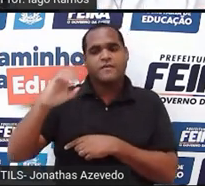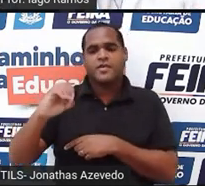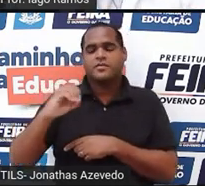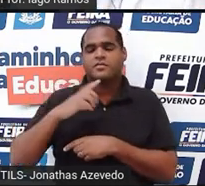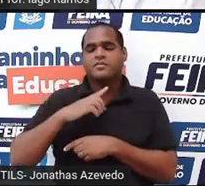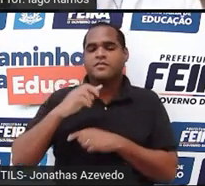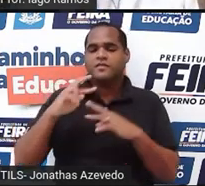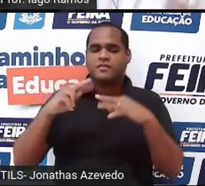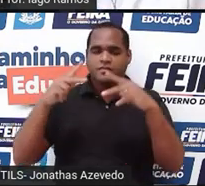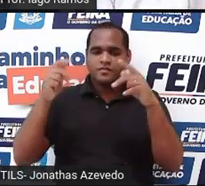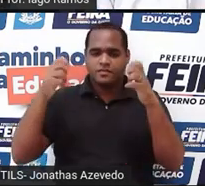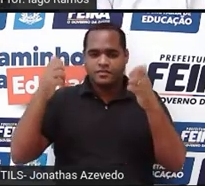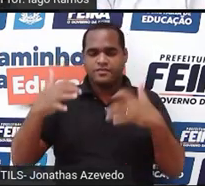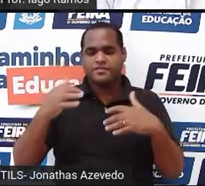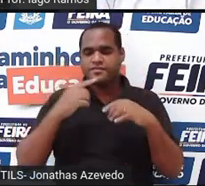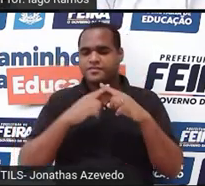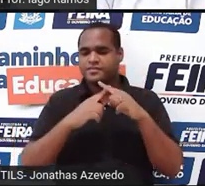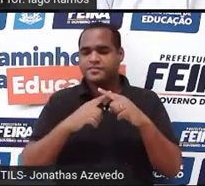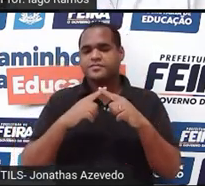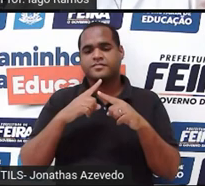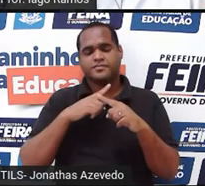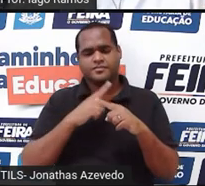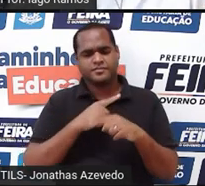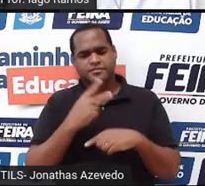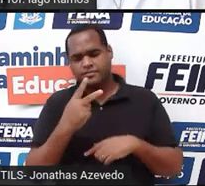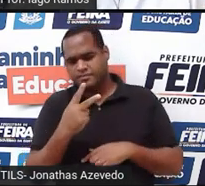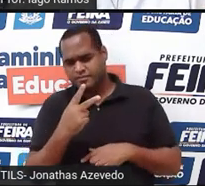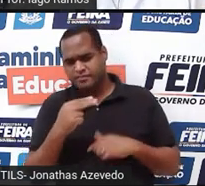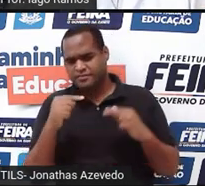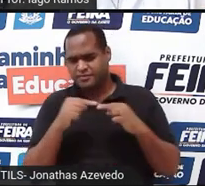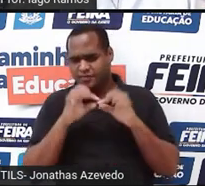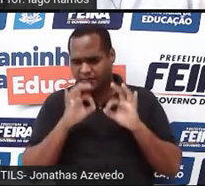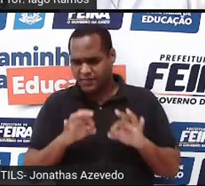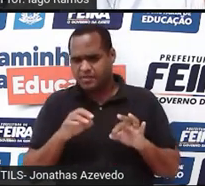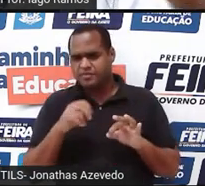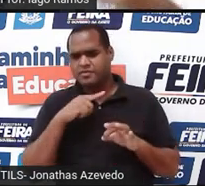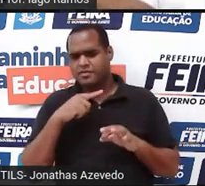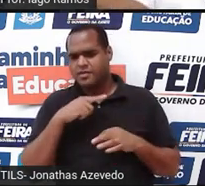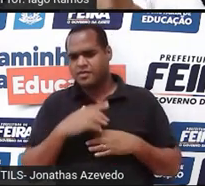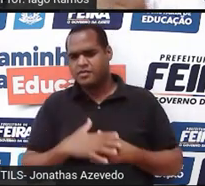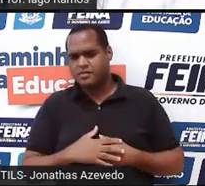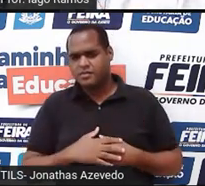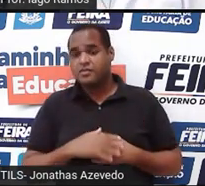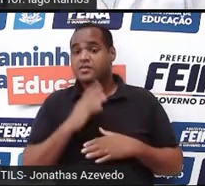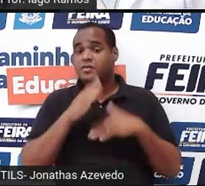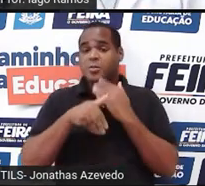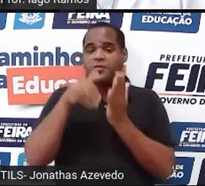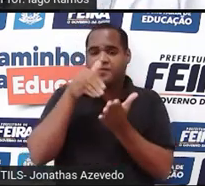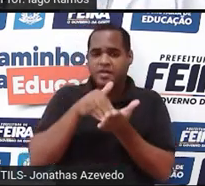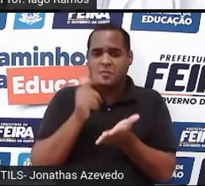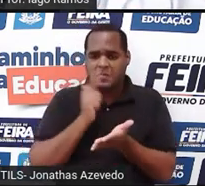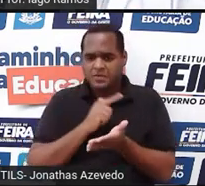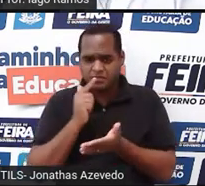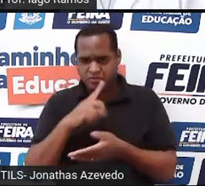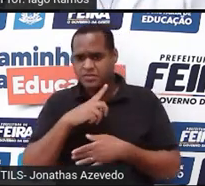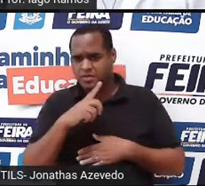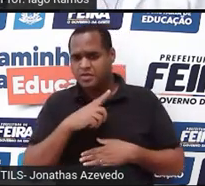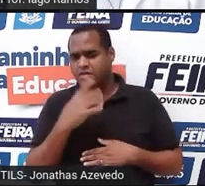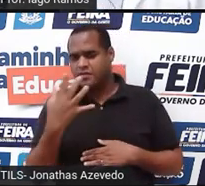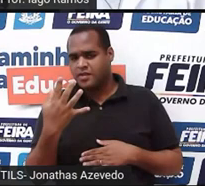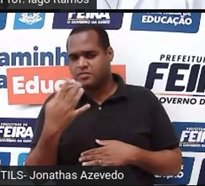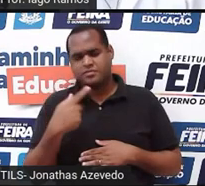dobro as duas aumenta x 2 mas isso a garantia é garantia de que no final do jogo vai ter quatro gols